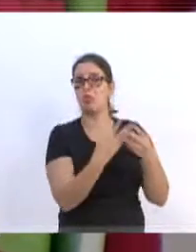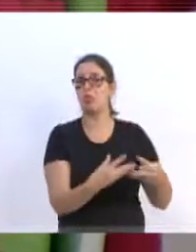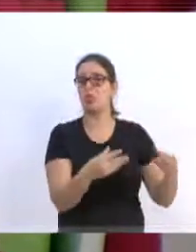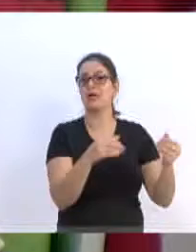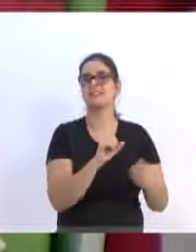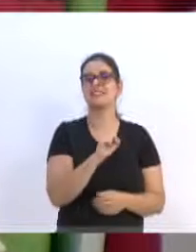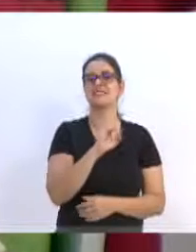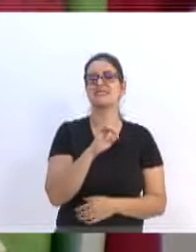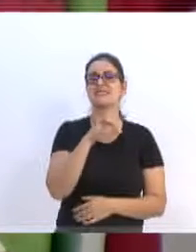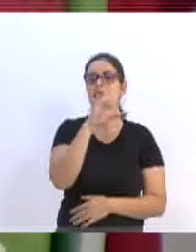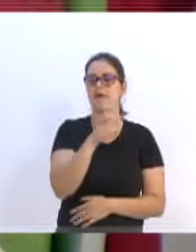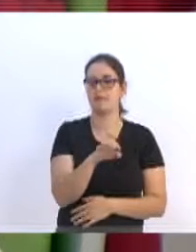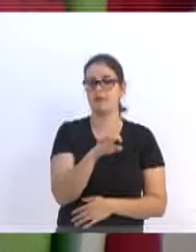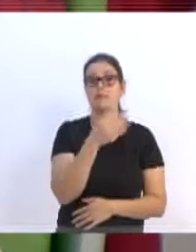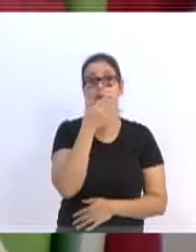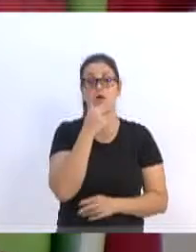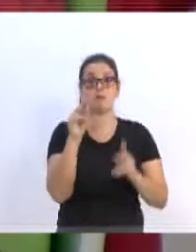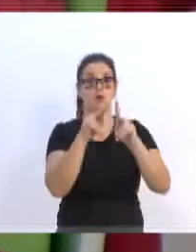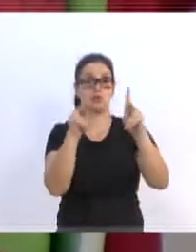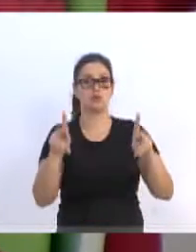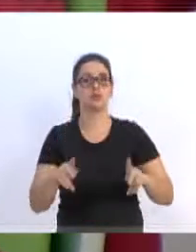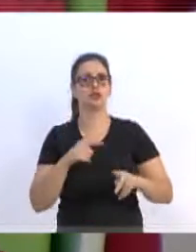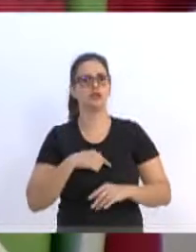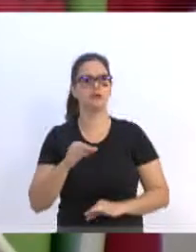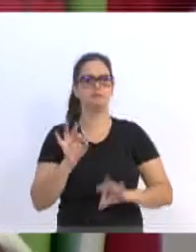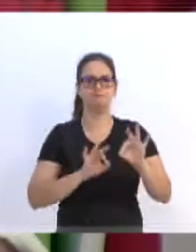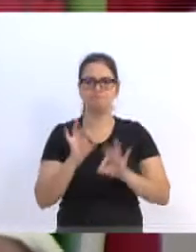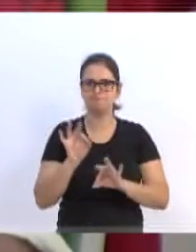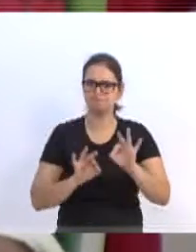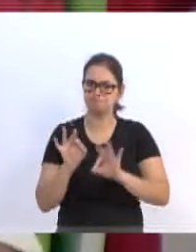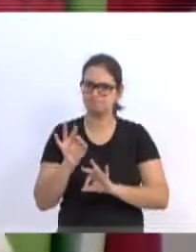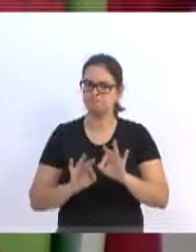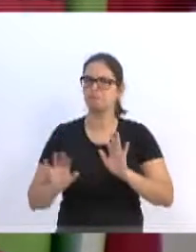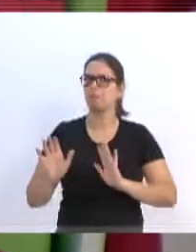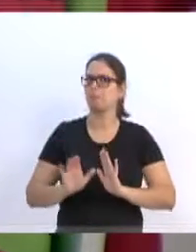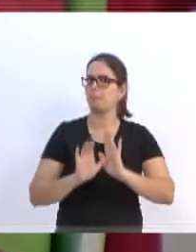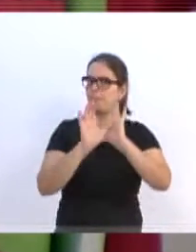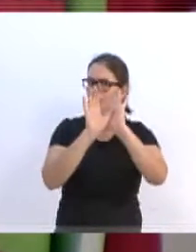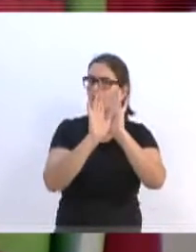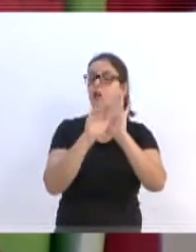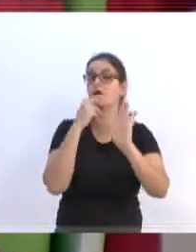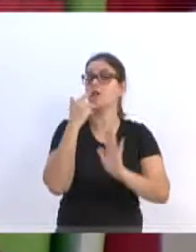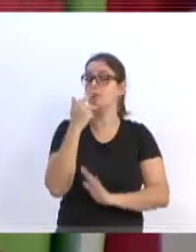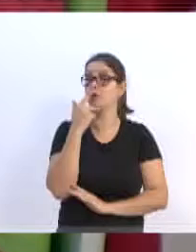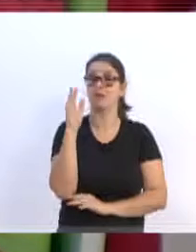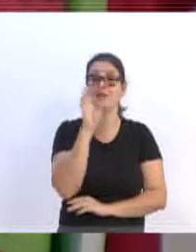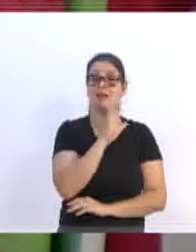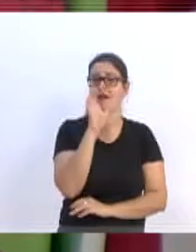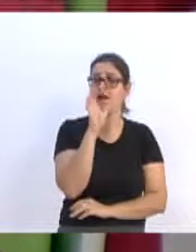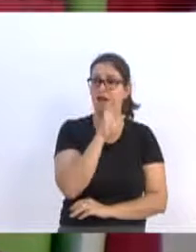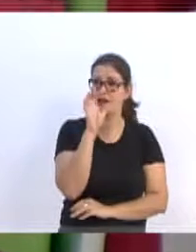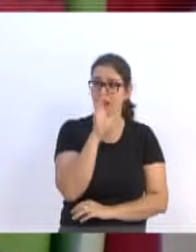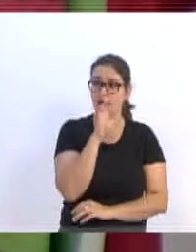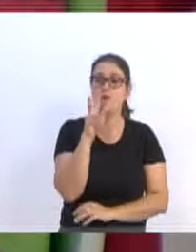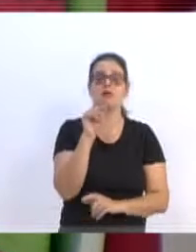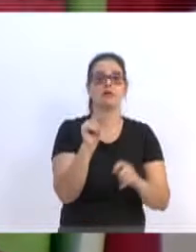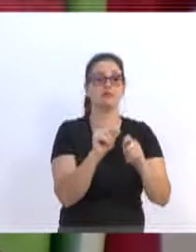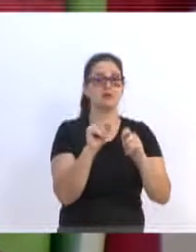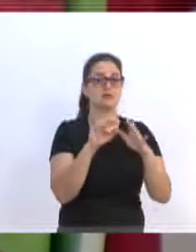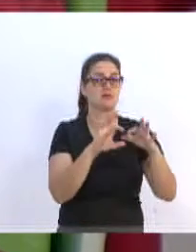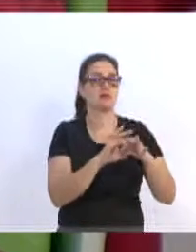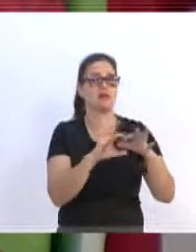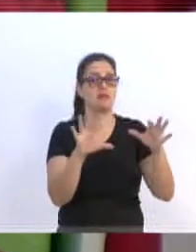procurador já tomou as devidas providências não caminha e garantir para nós é que rapidamente vai estar fazendo a liberação